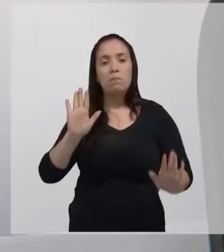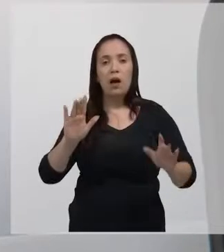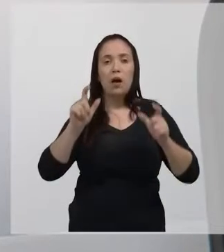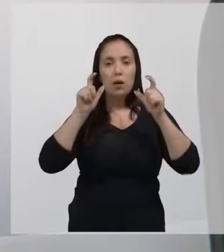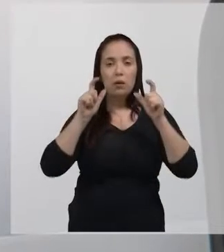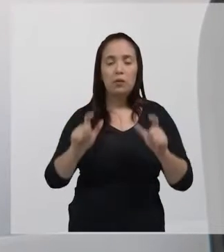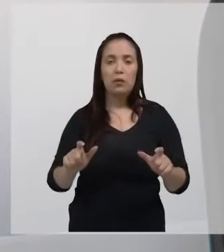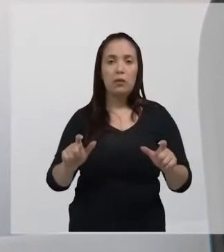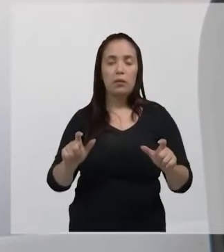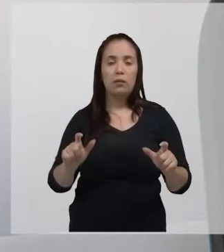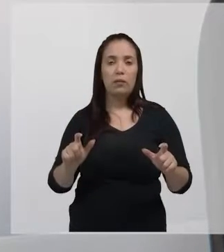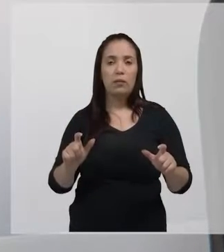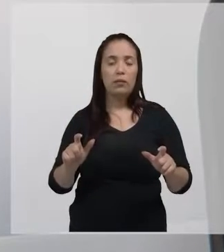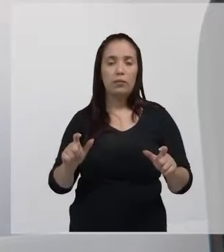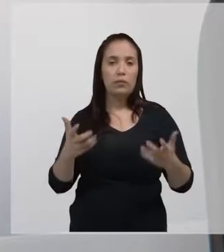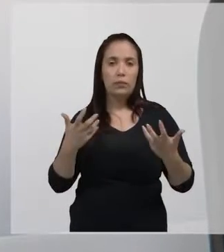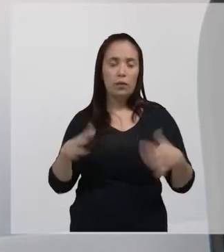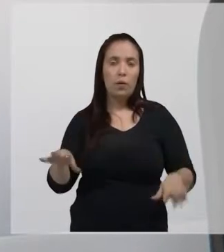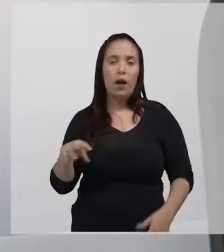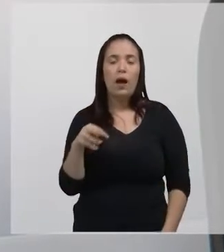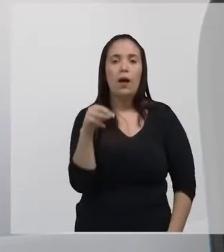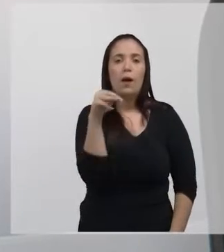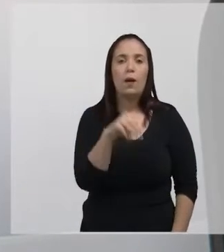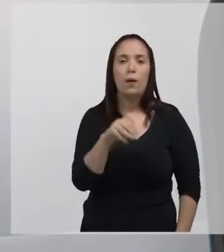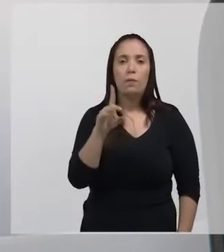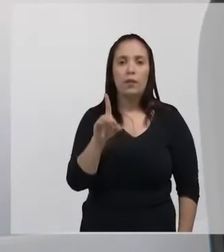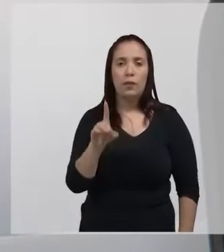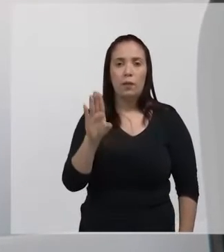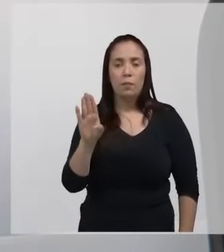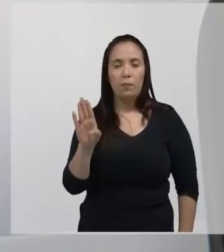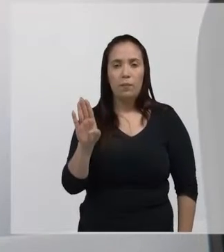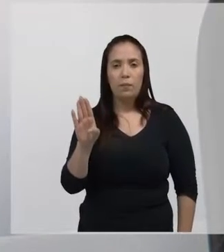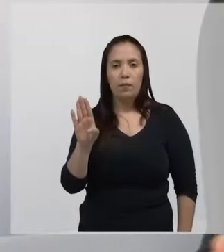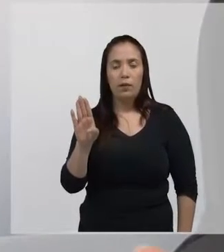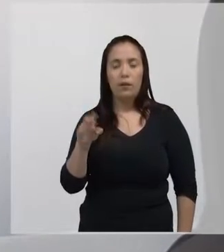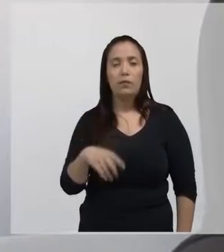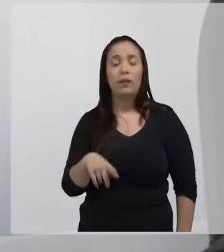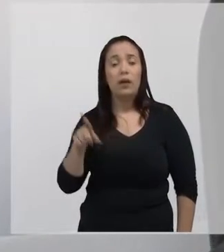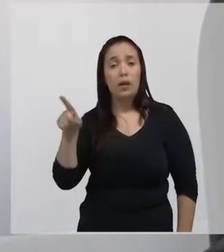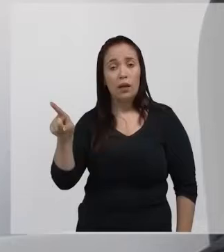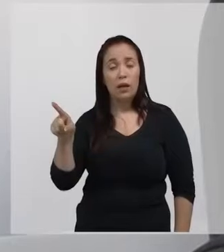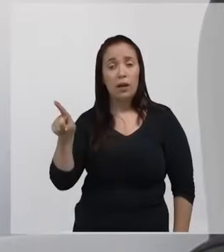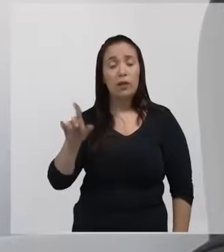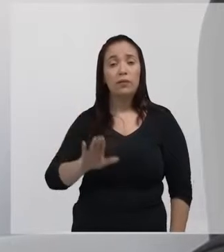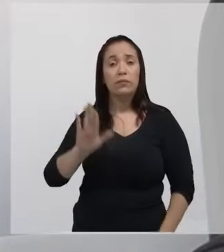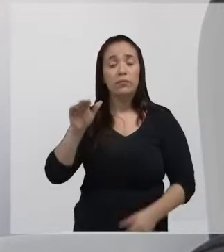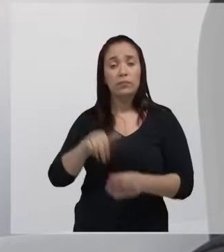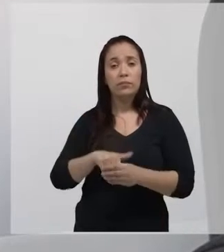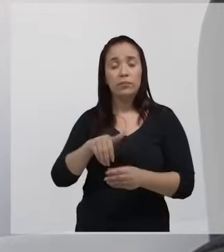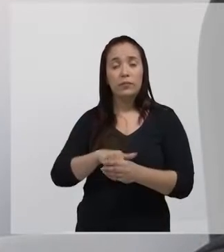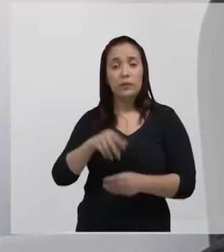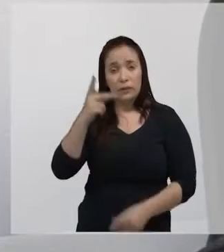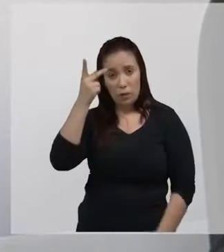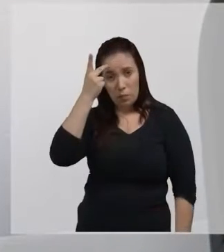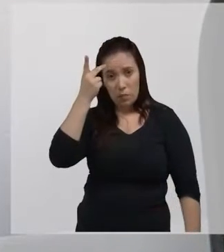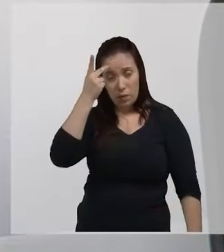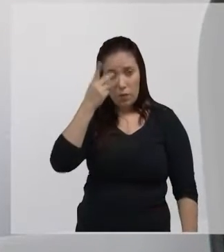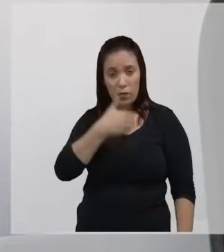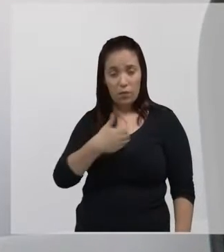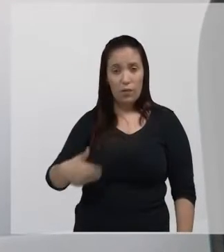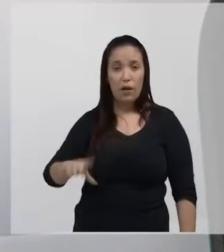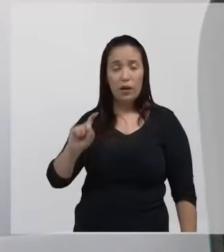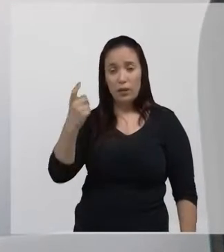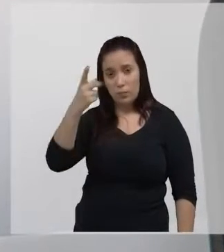interesse em defender o legado do MDB no governo federal. O seu candidato ao governo do estado de São Paulo e